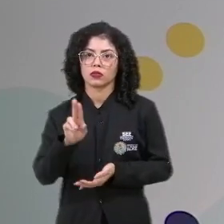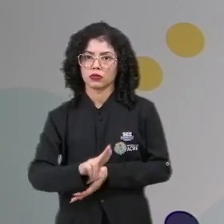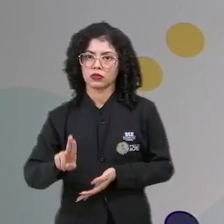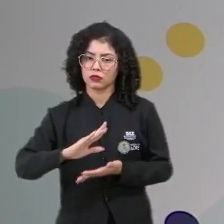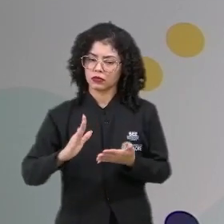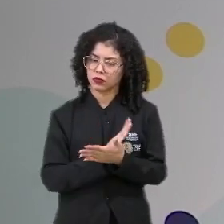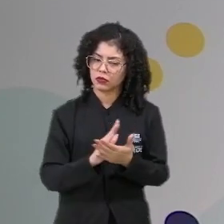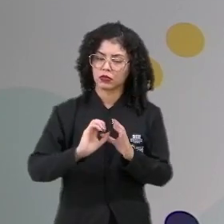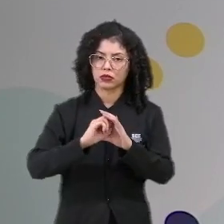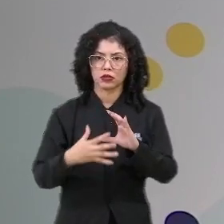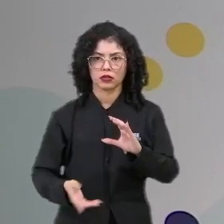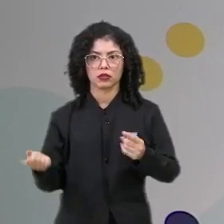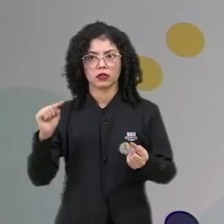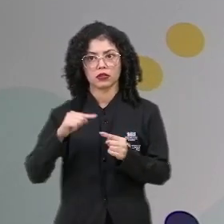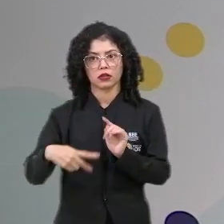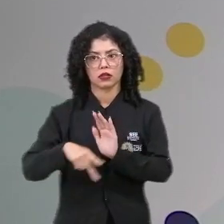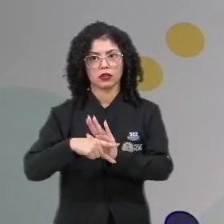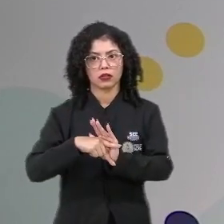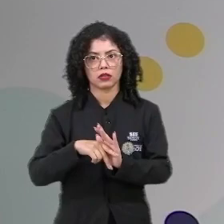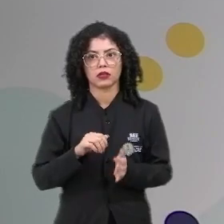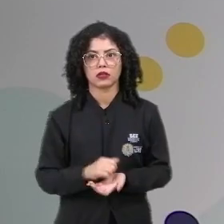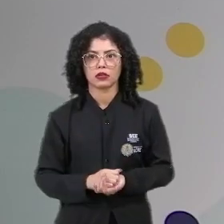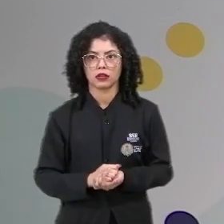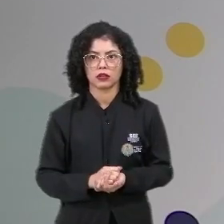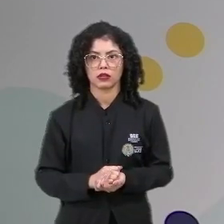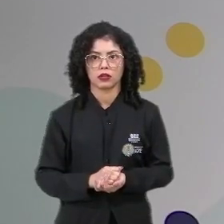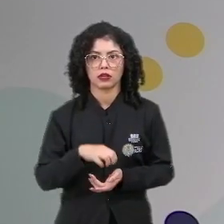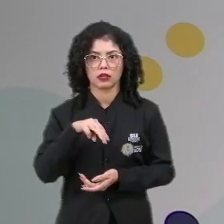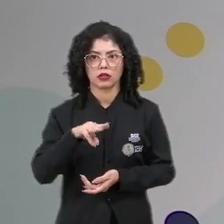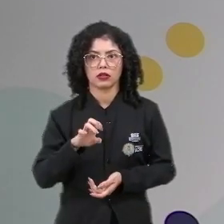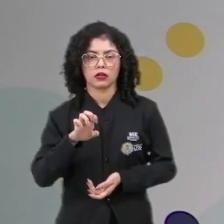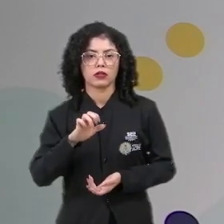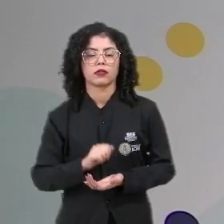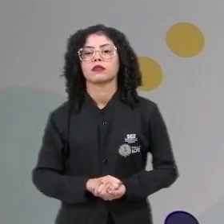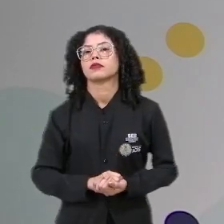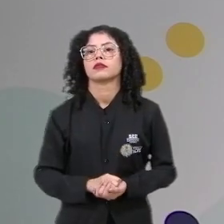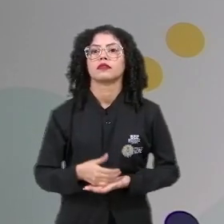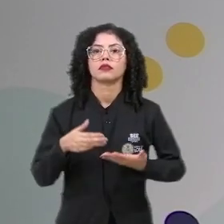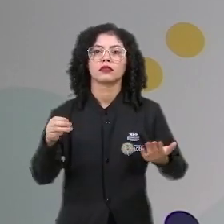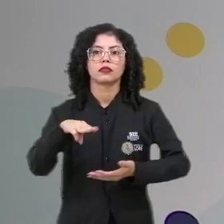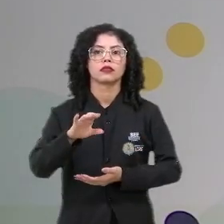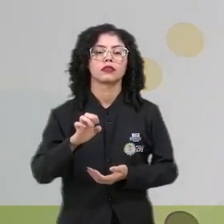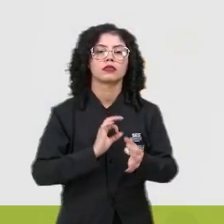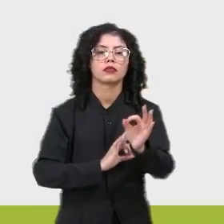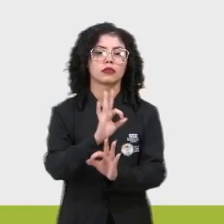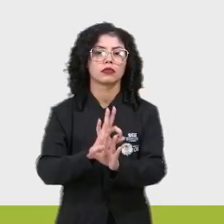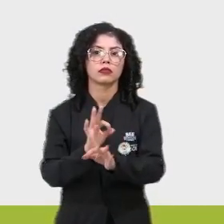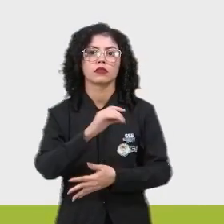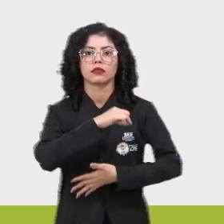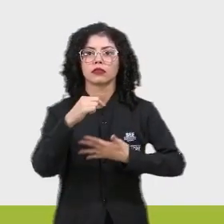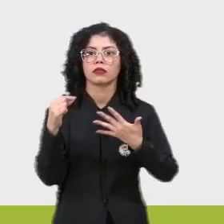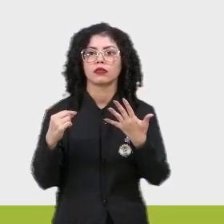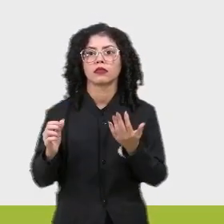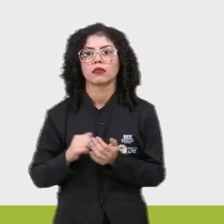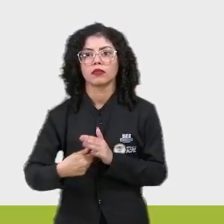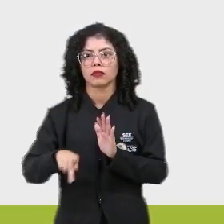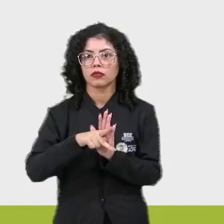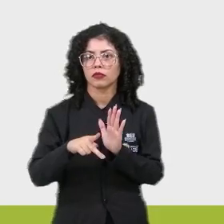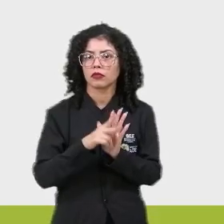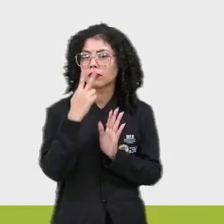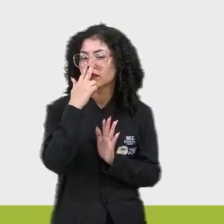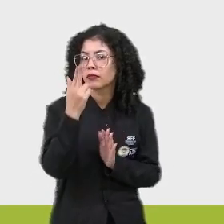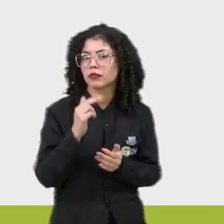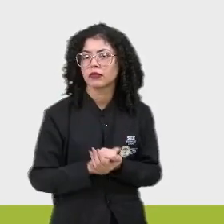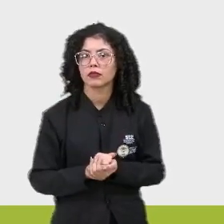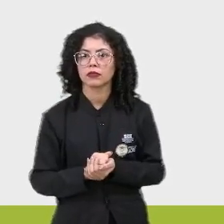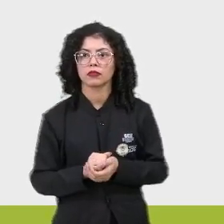algumas características propostas por Mendeleev. Mendeleev organizou os elementos com